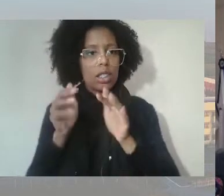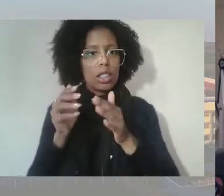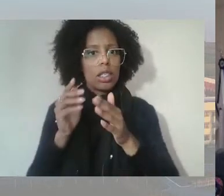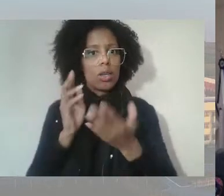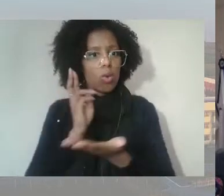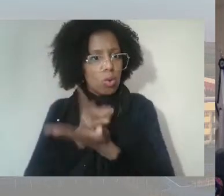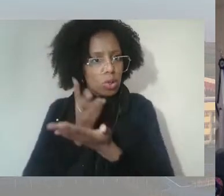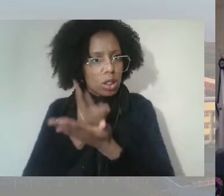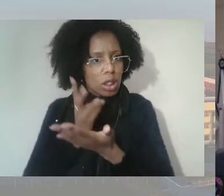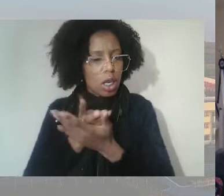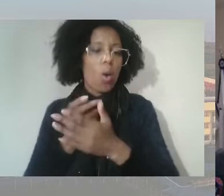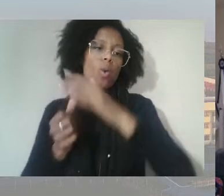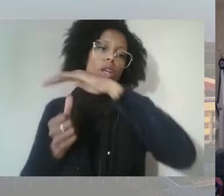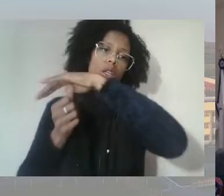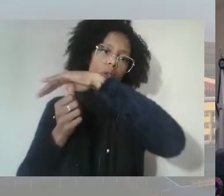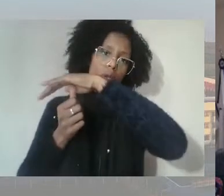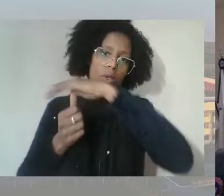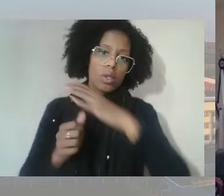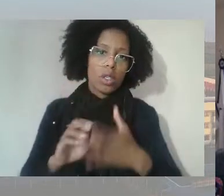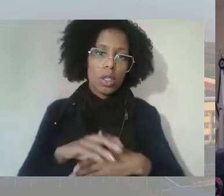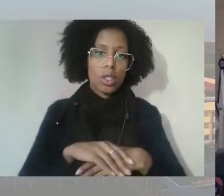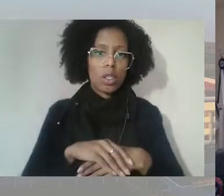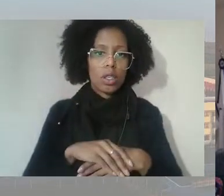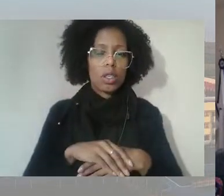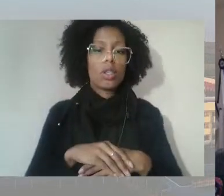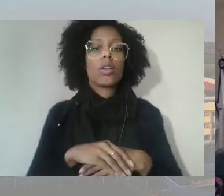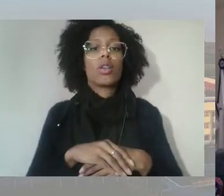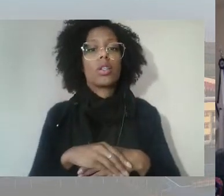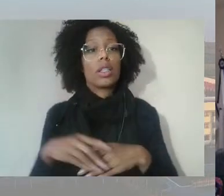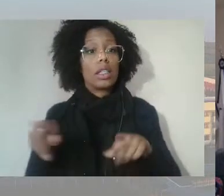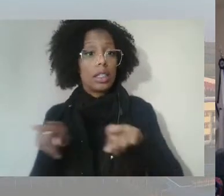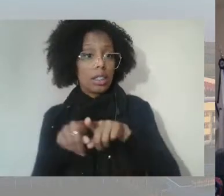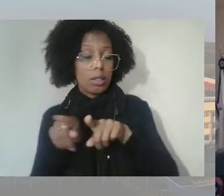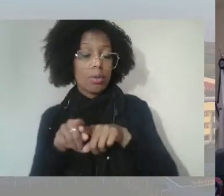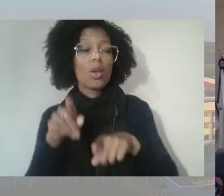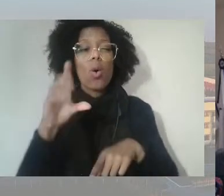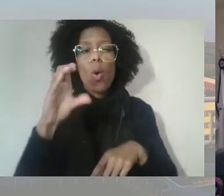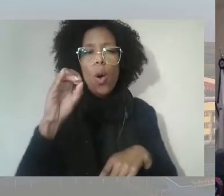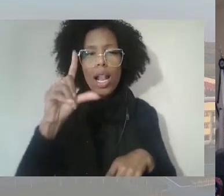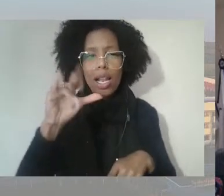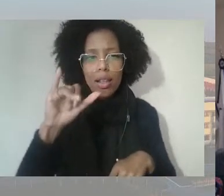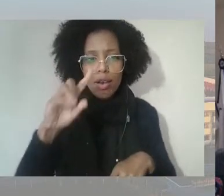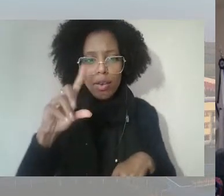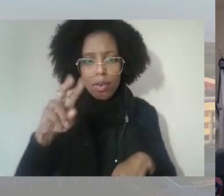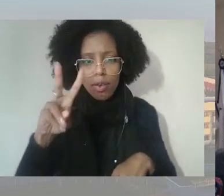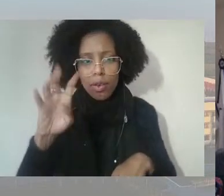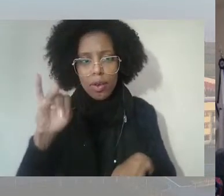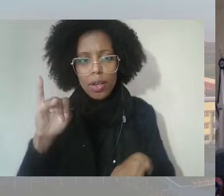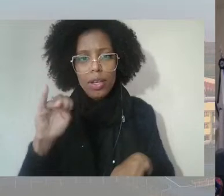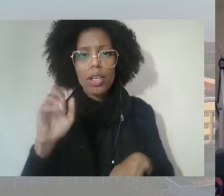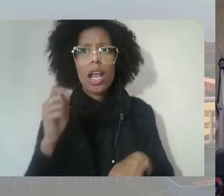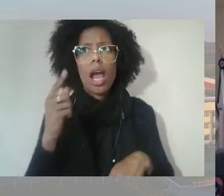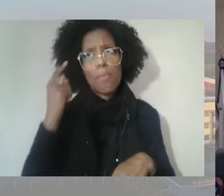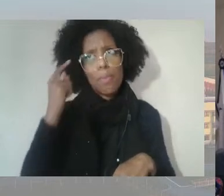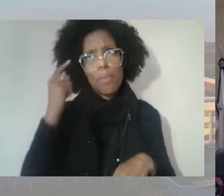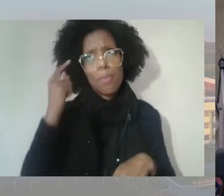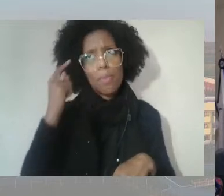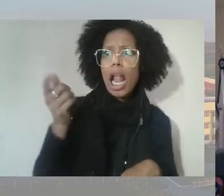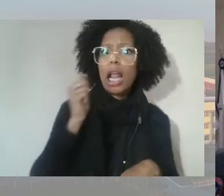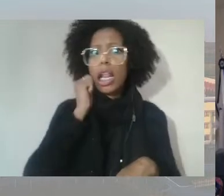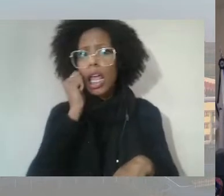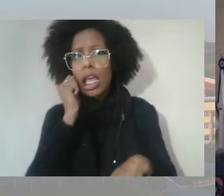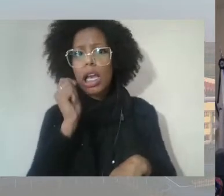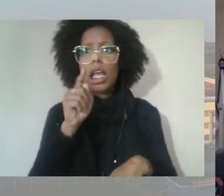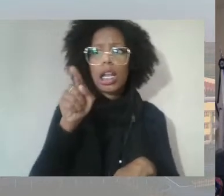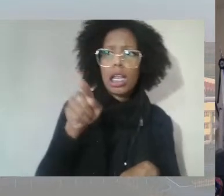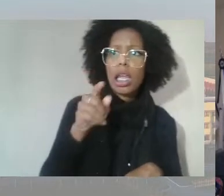do doutor Honoris Causa, e agora uma outra situação do Oliveira Silveira. Ah, não, um é porque é negro, outro porque é branco, não. Era em relação